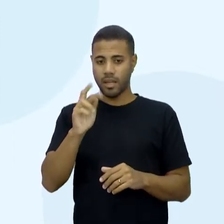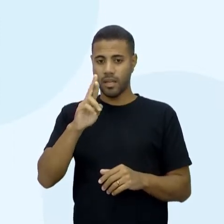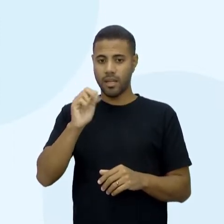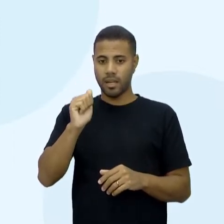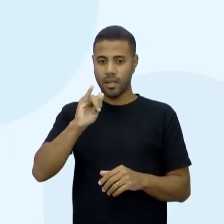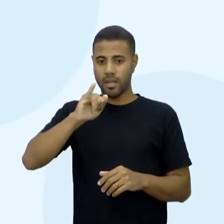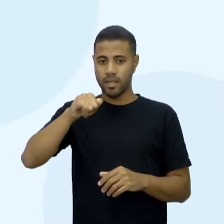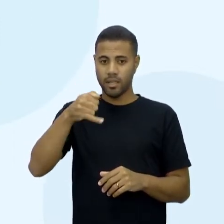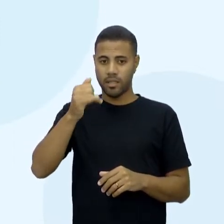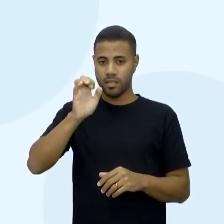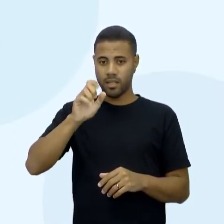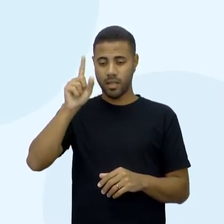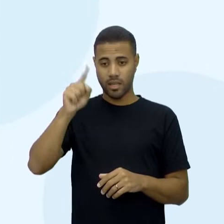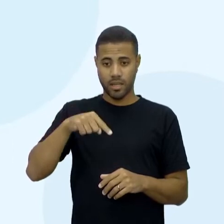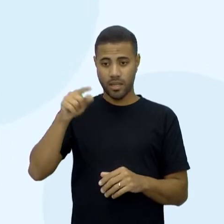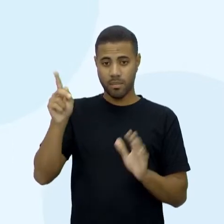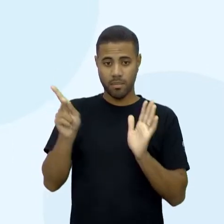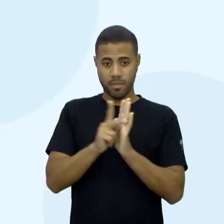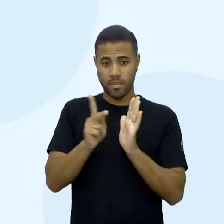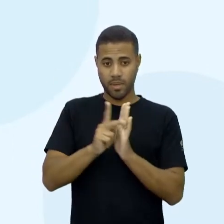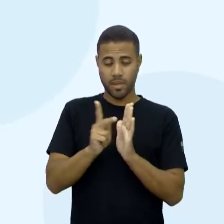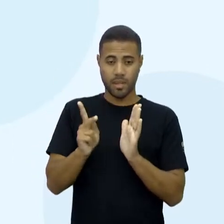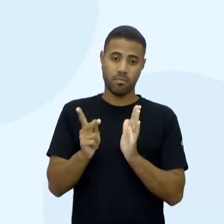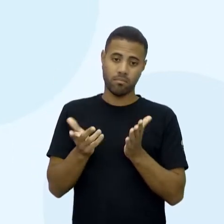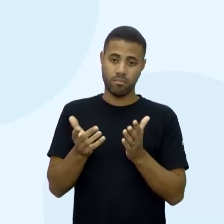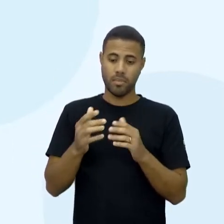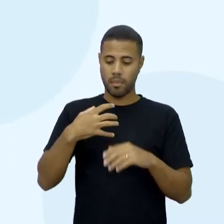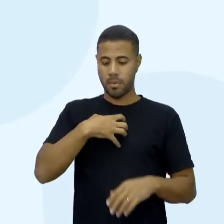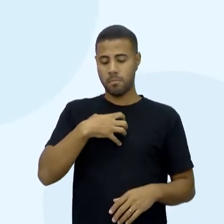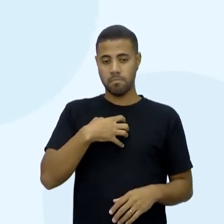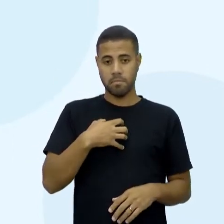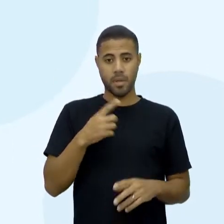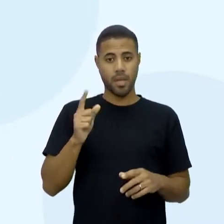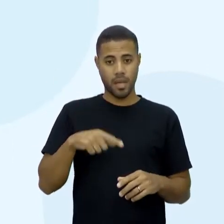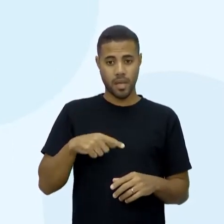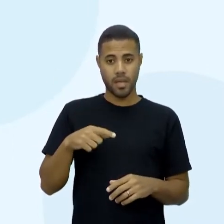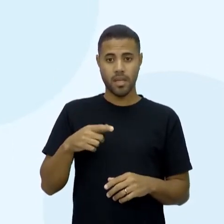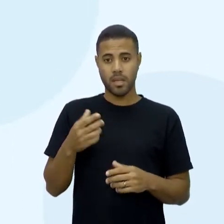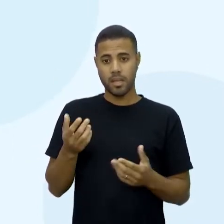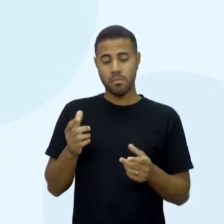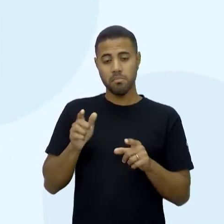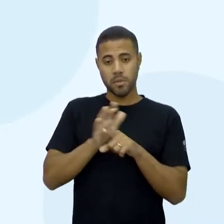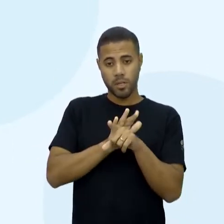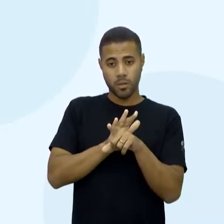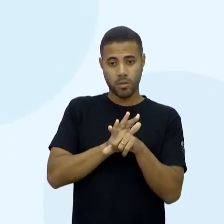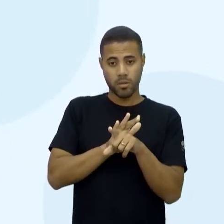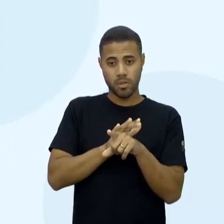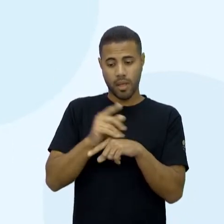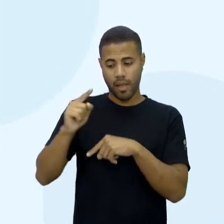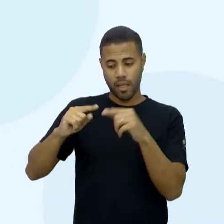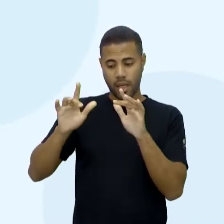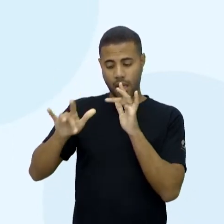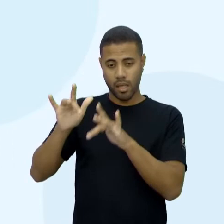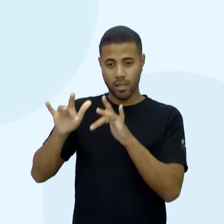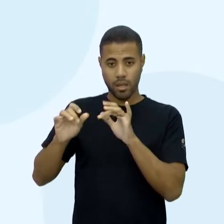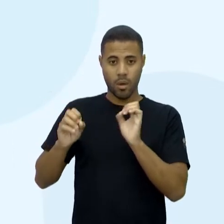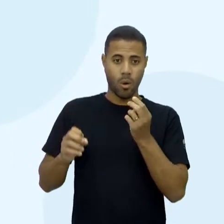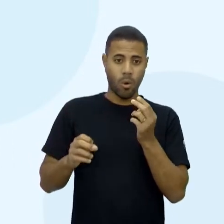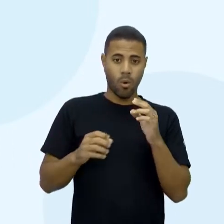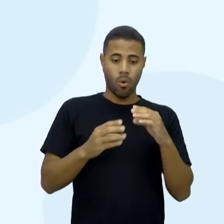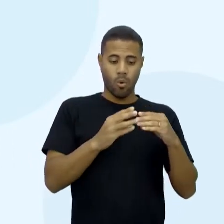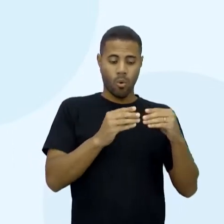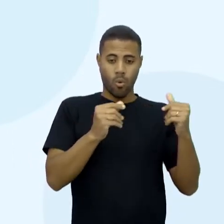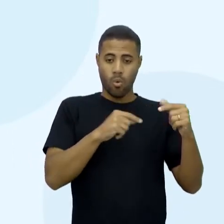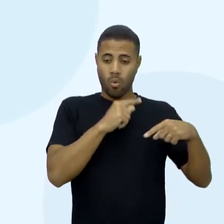aí da Bahia. O acarajé, ele é um patrimônio material ou imaterial do